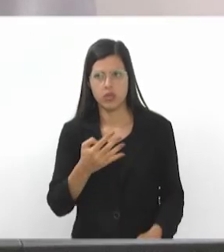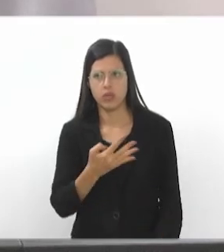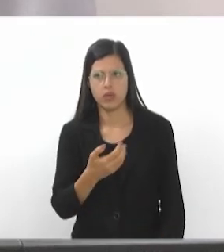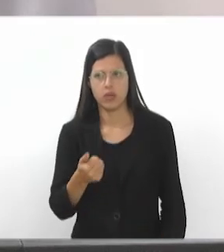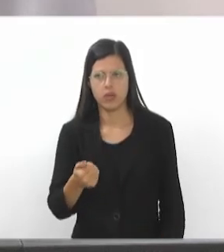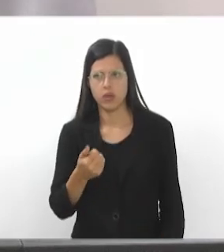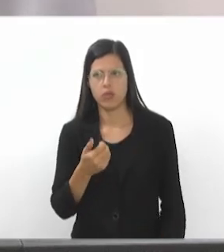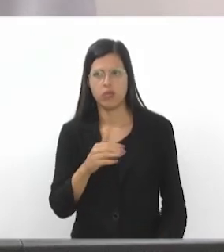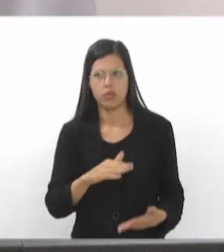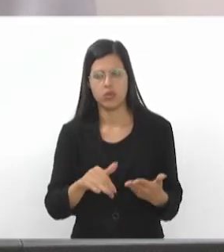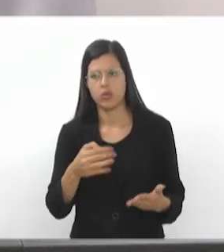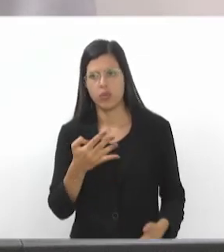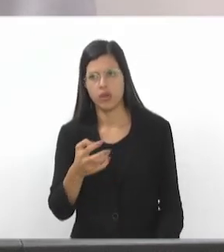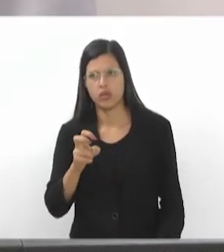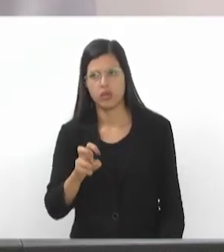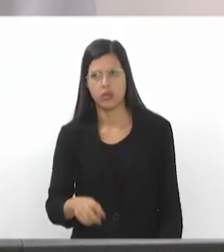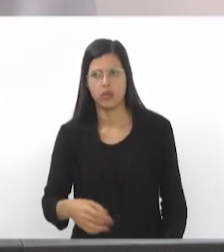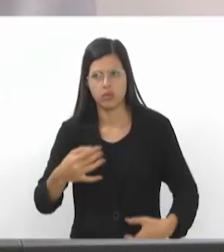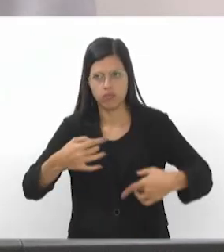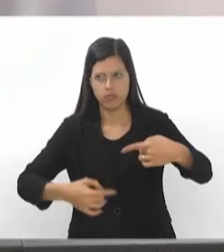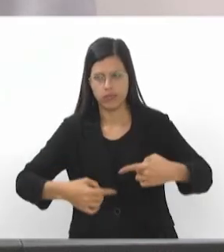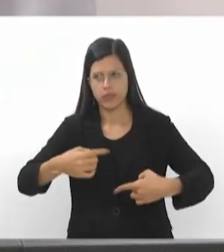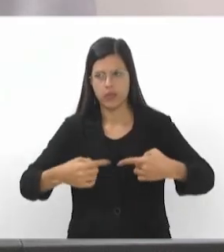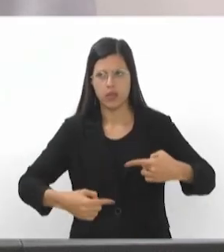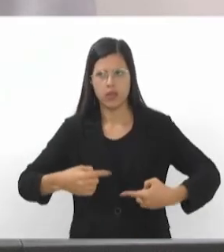Em discussão.